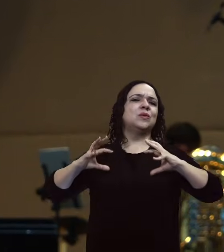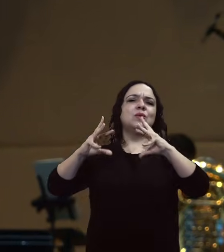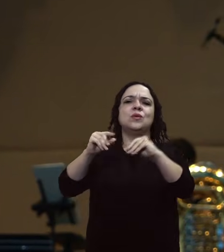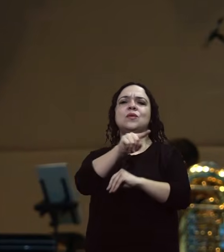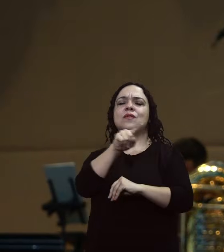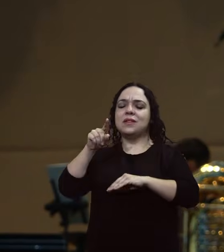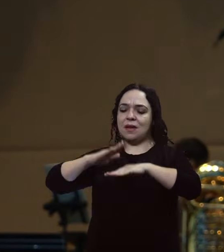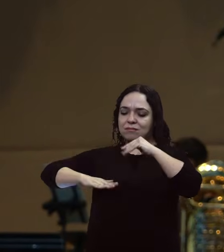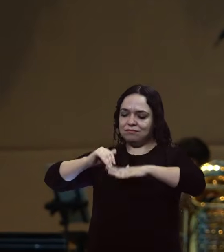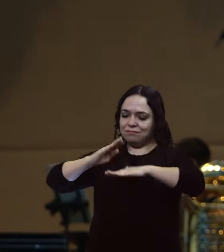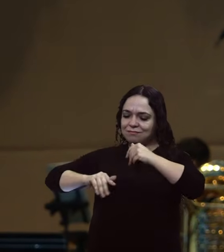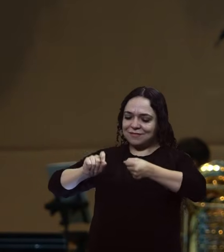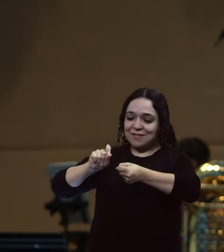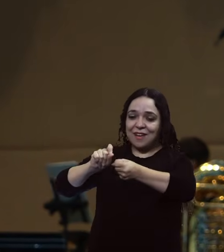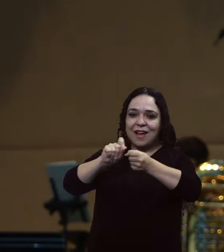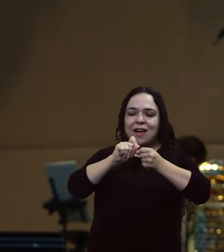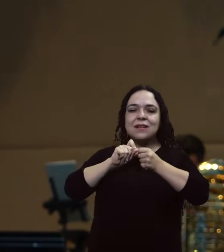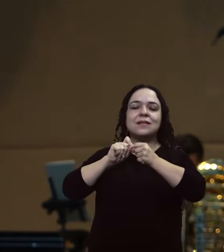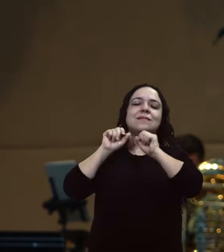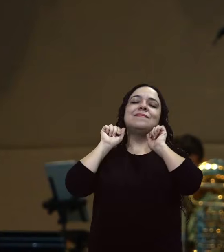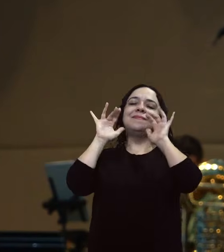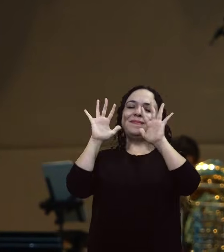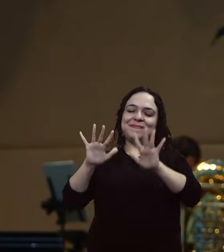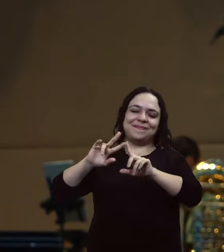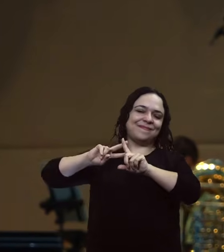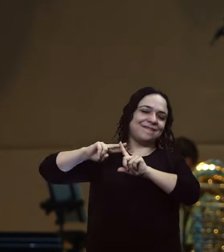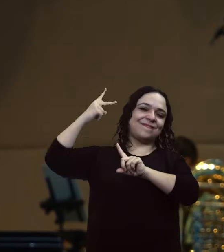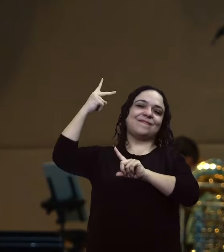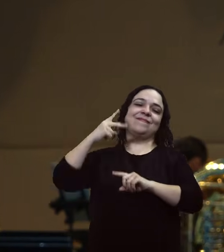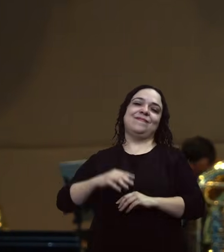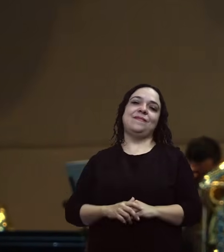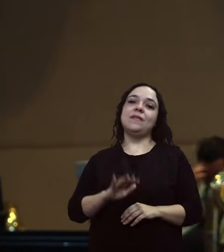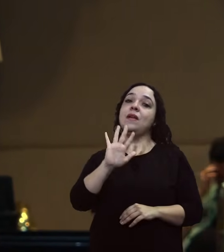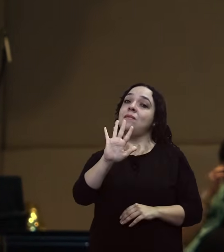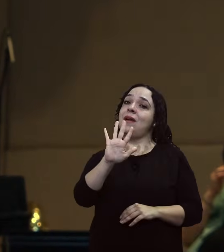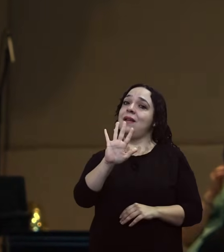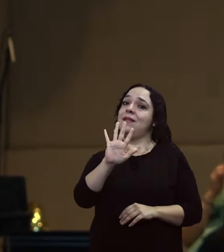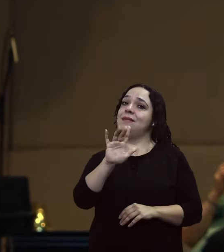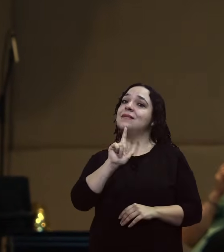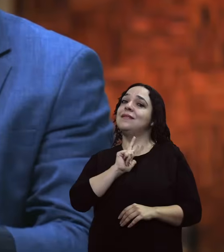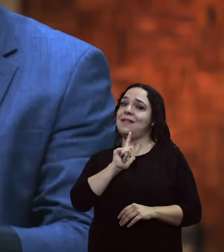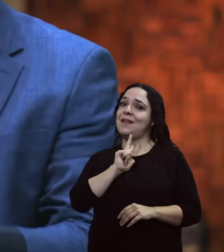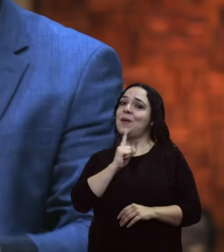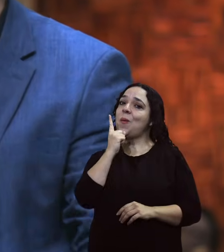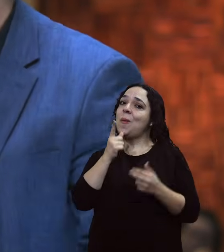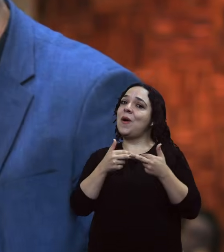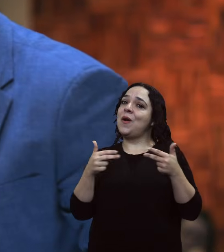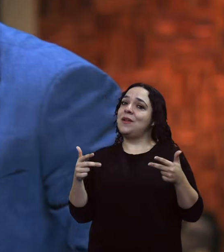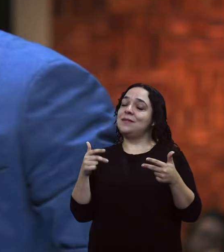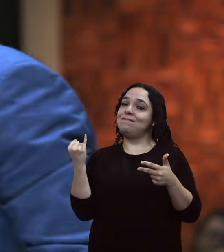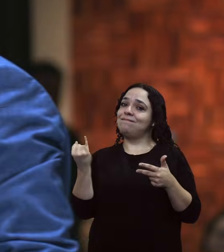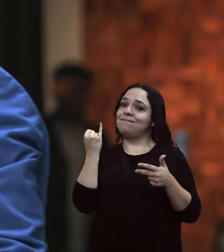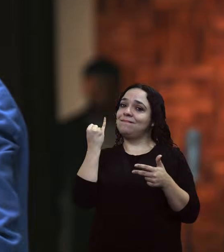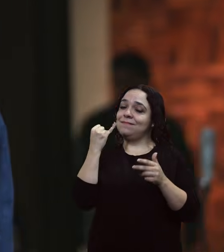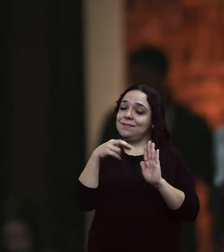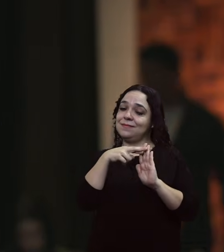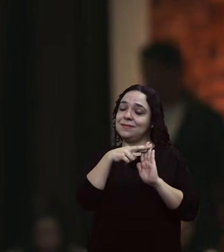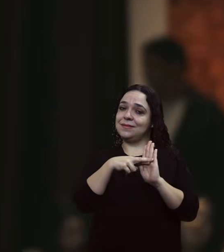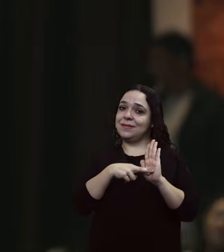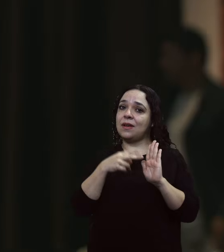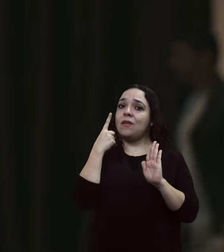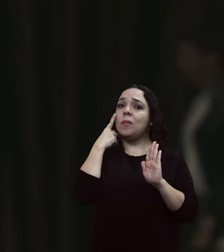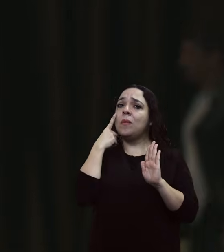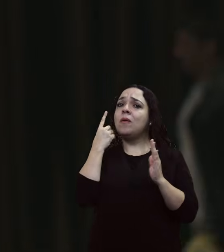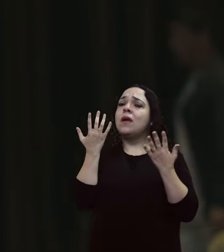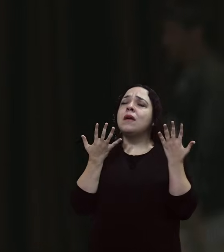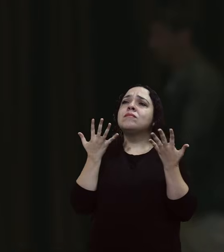você fizer. Mas tem uma condição, um porém. Primeiro a gente tem que entender que bênção